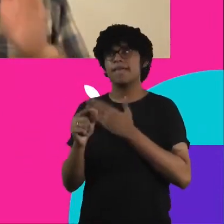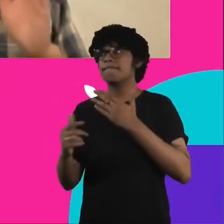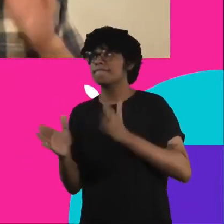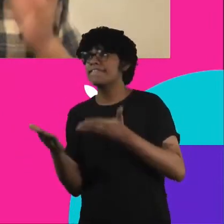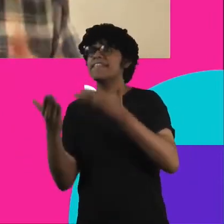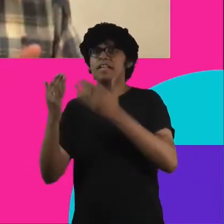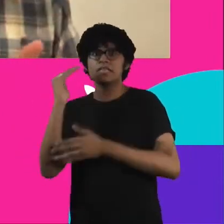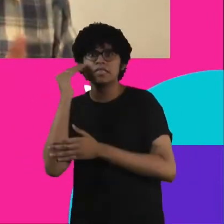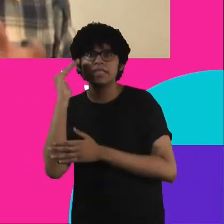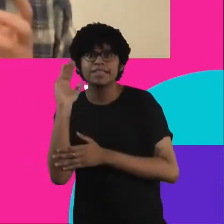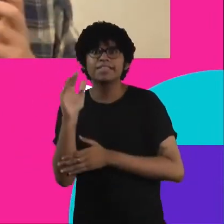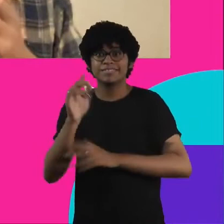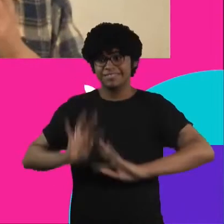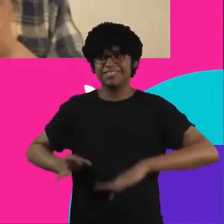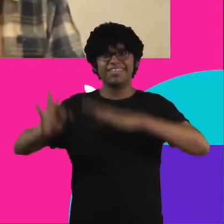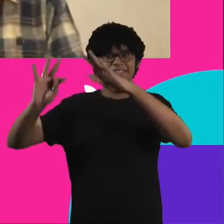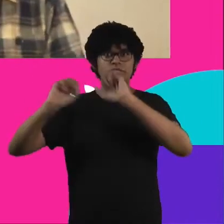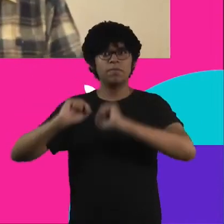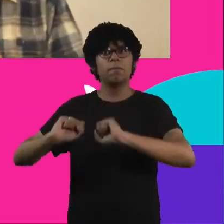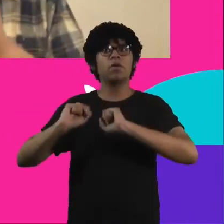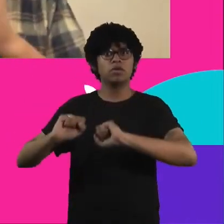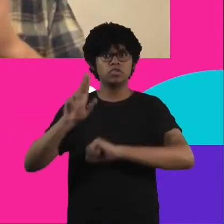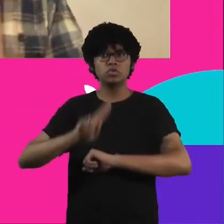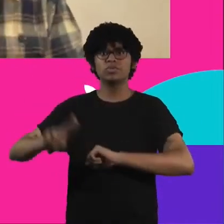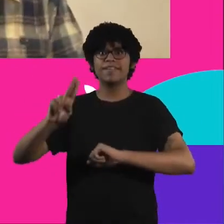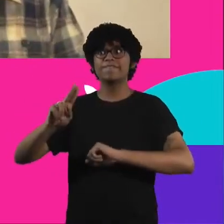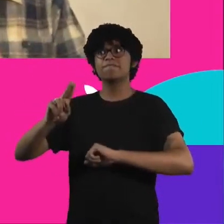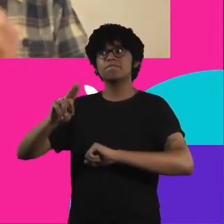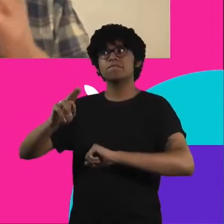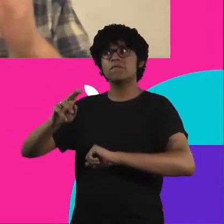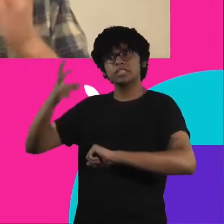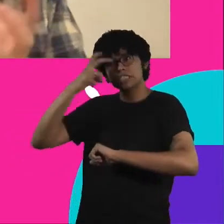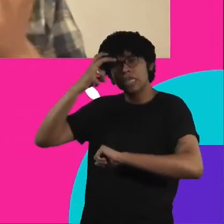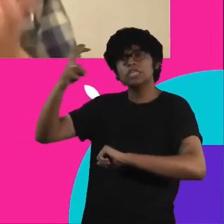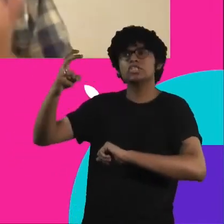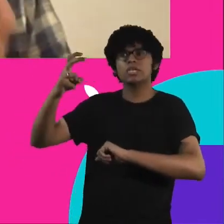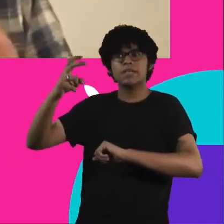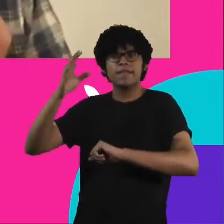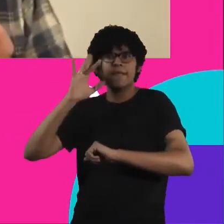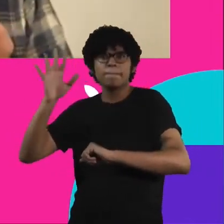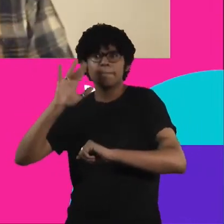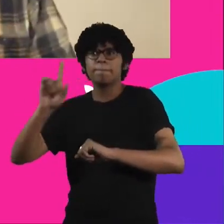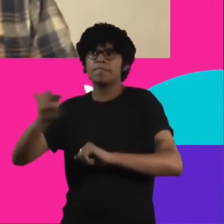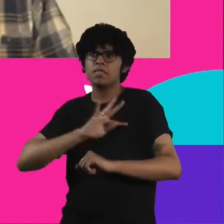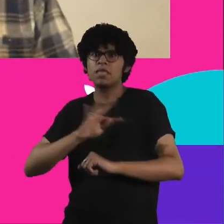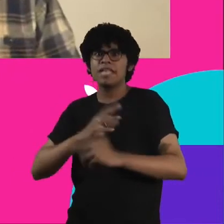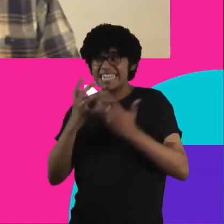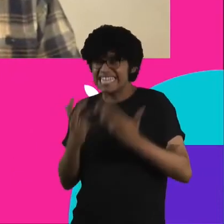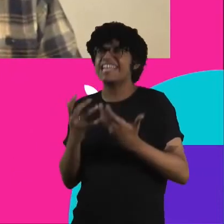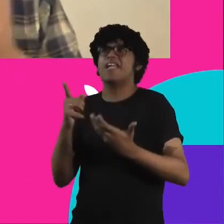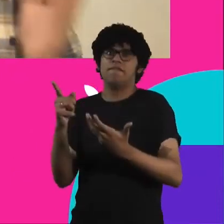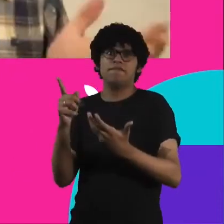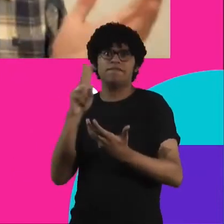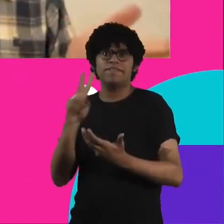as pessoas a entenderem como que essa tecnologia pode ser usada com consciência, com ética, da forma que